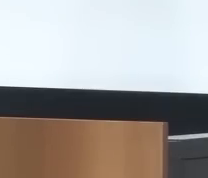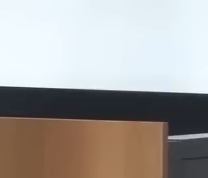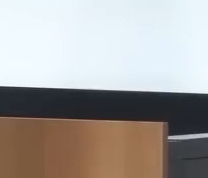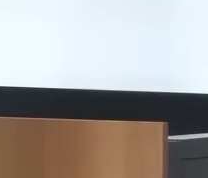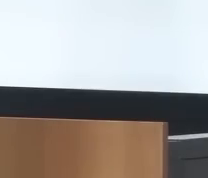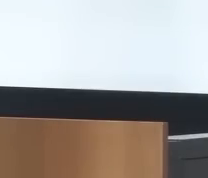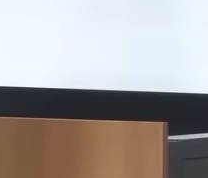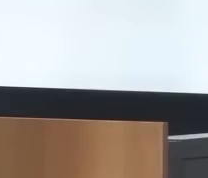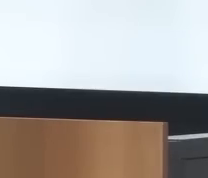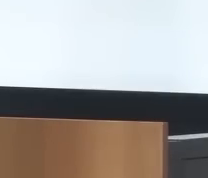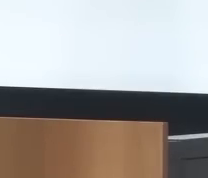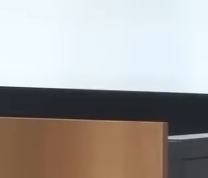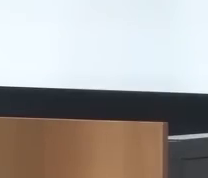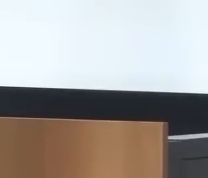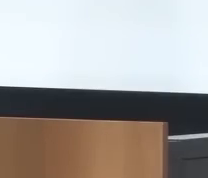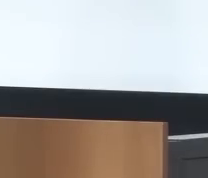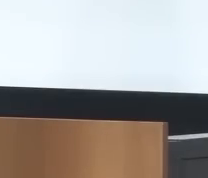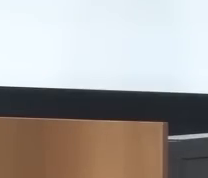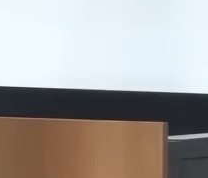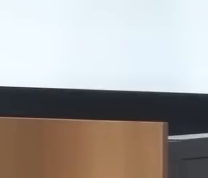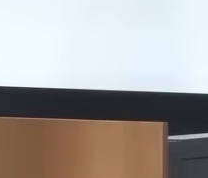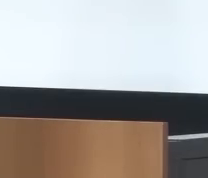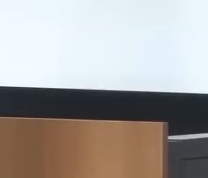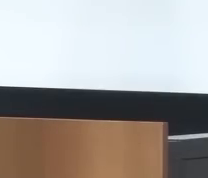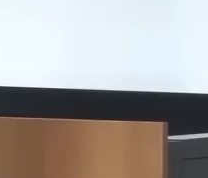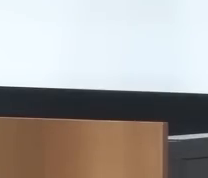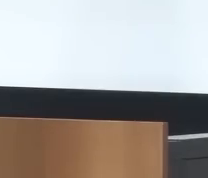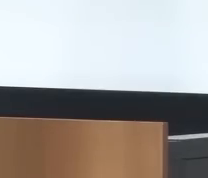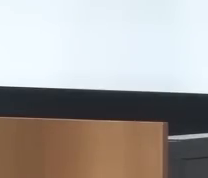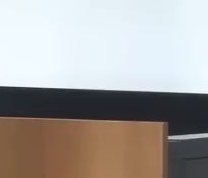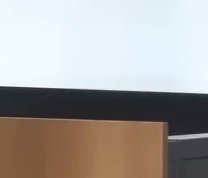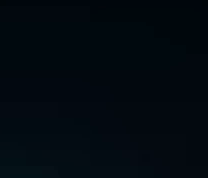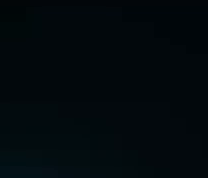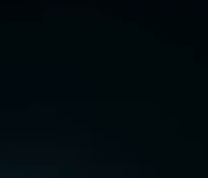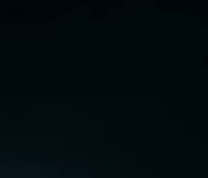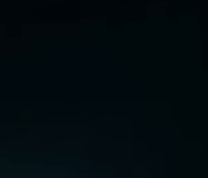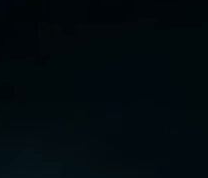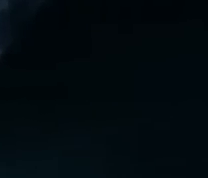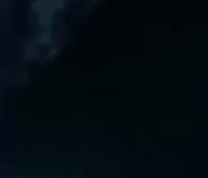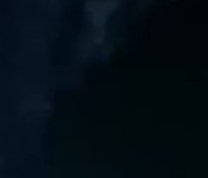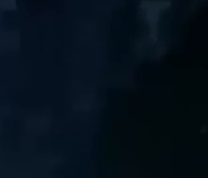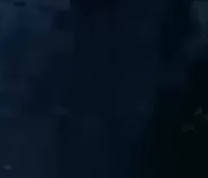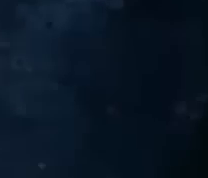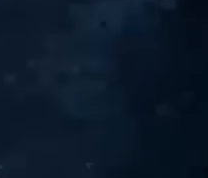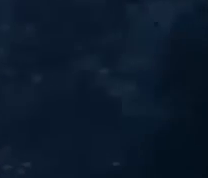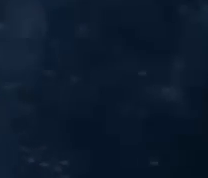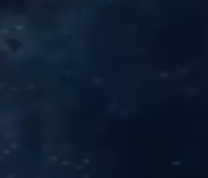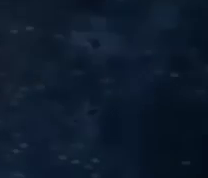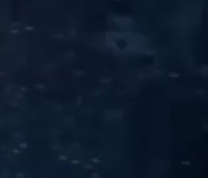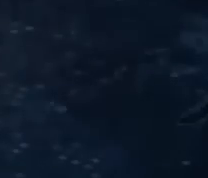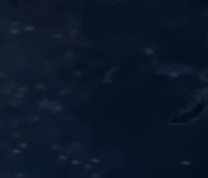1 da tarde. Aqui, na TV Câmara Guarulhos, o canal da cidadania.